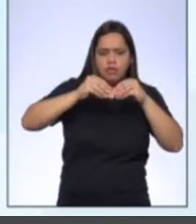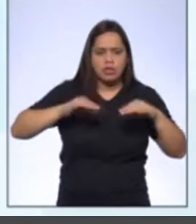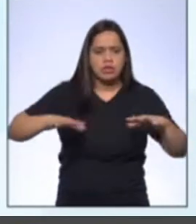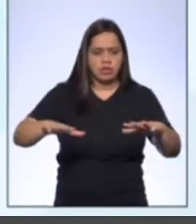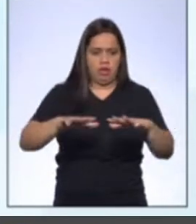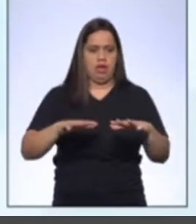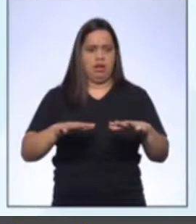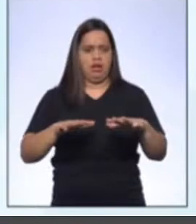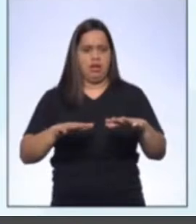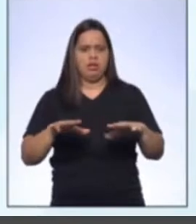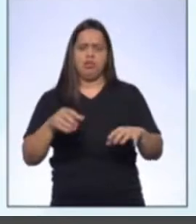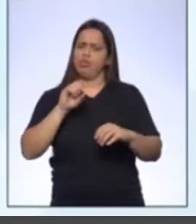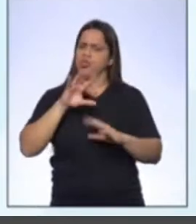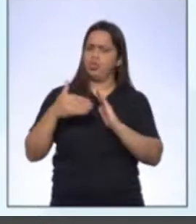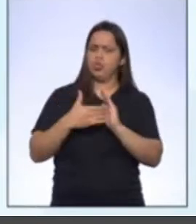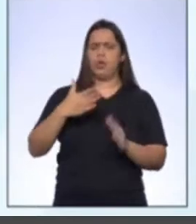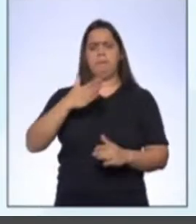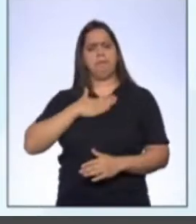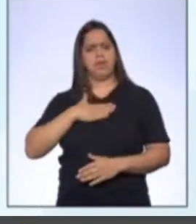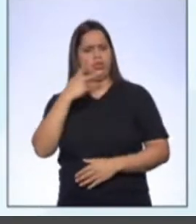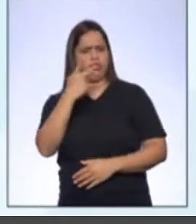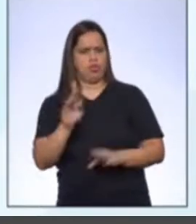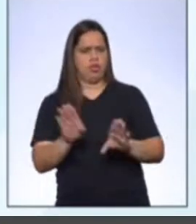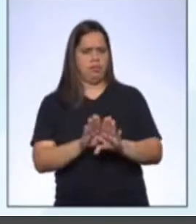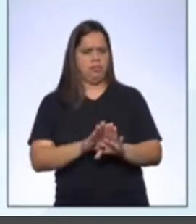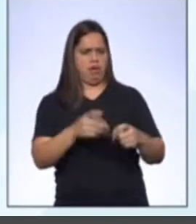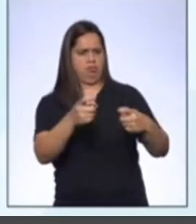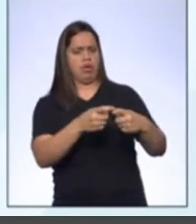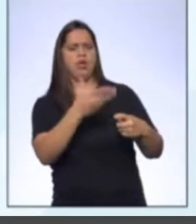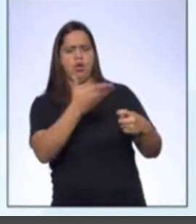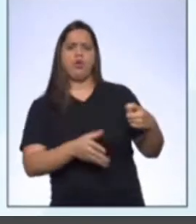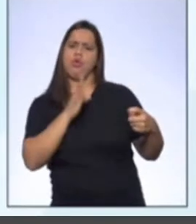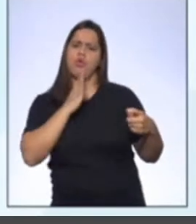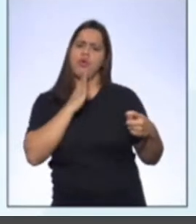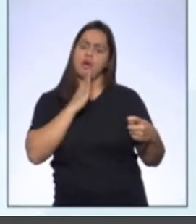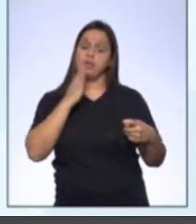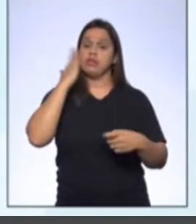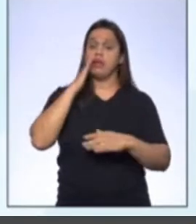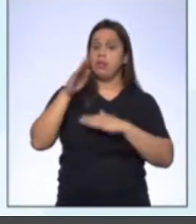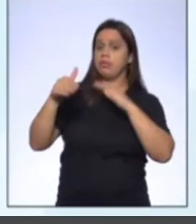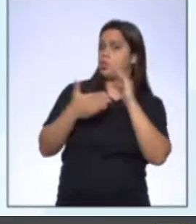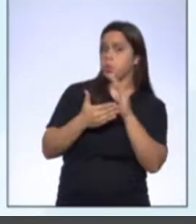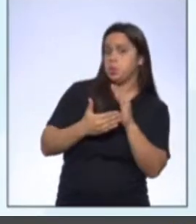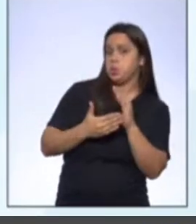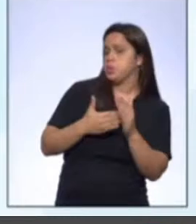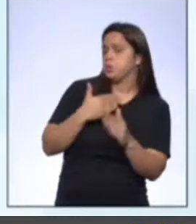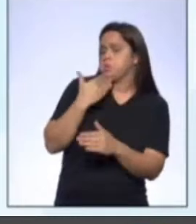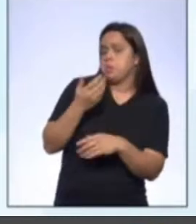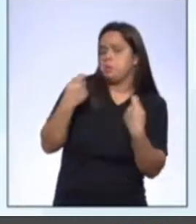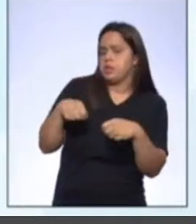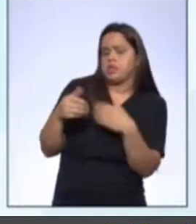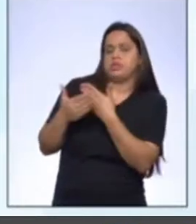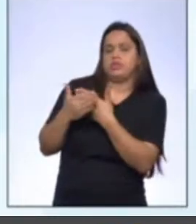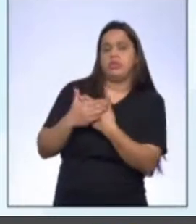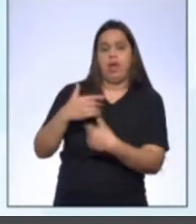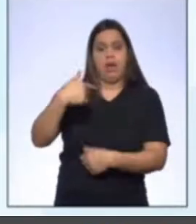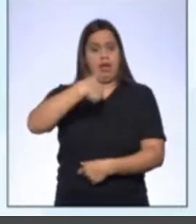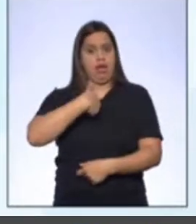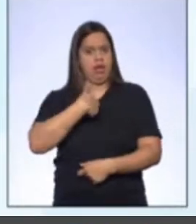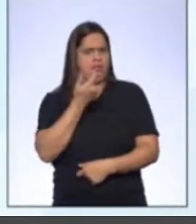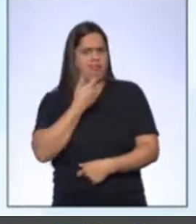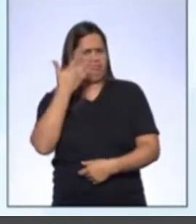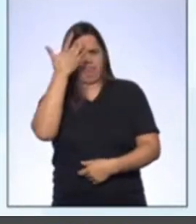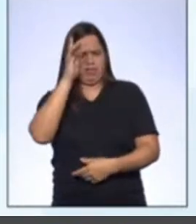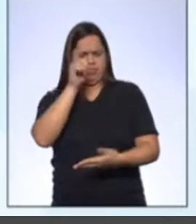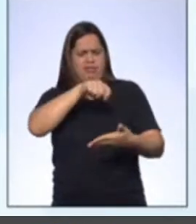e sua. Seu doutor conhece bem. Para se saber disso tudo, ninguém precisa de estudo. Eu, sem escrever